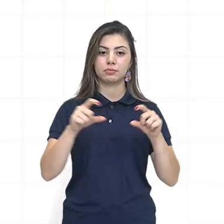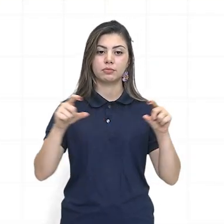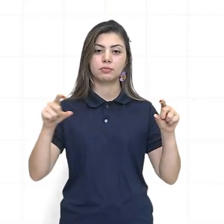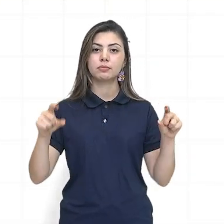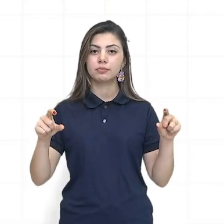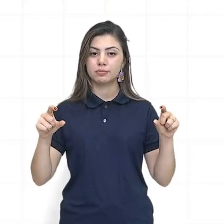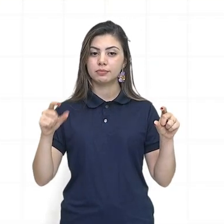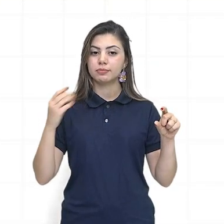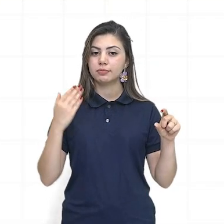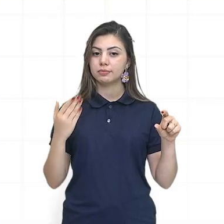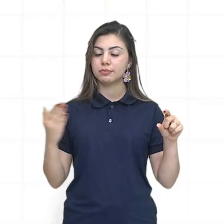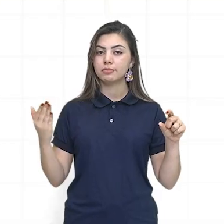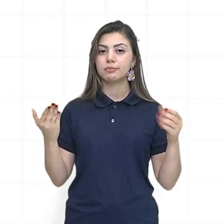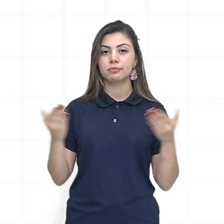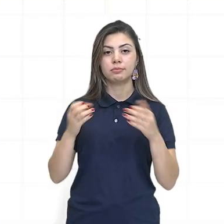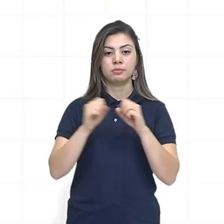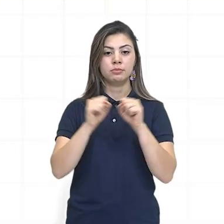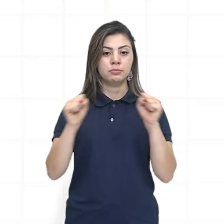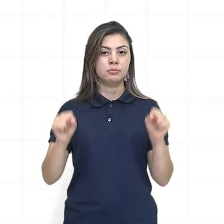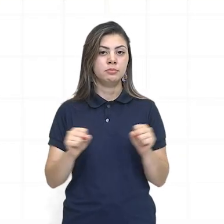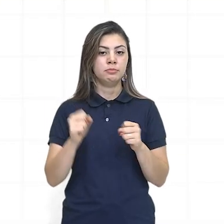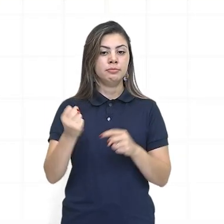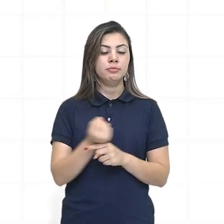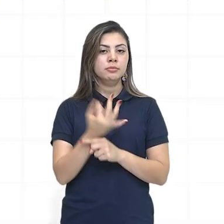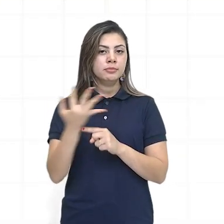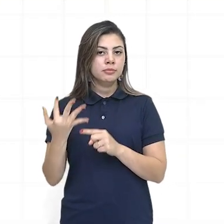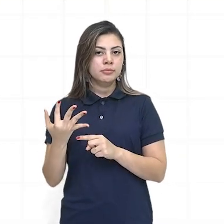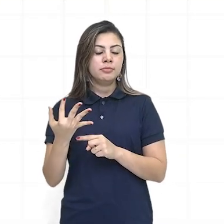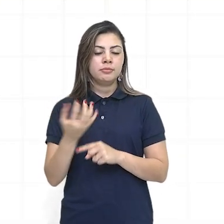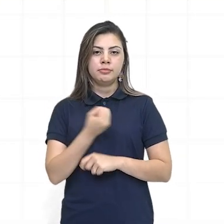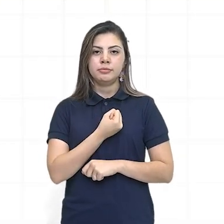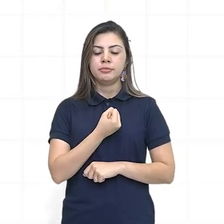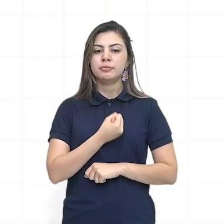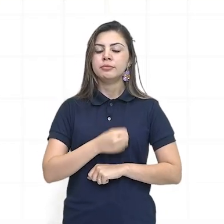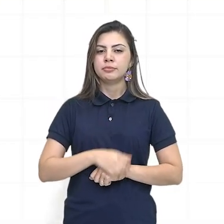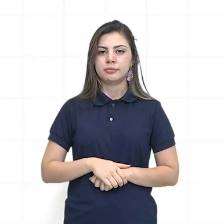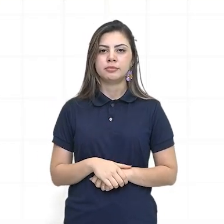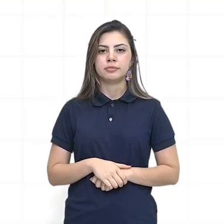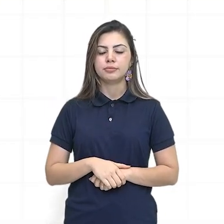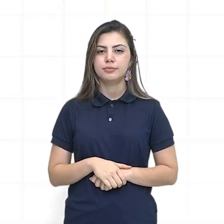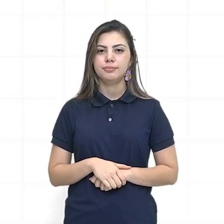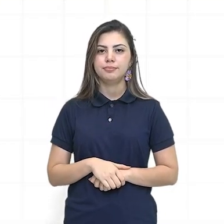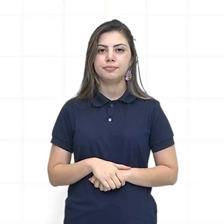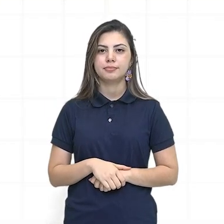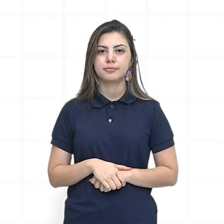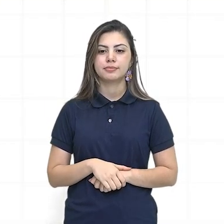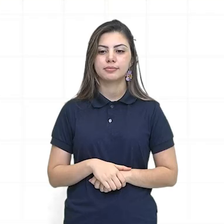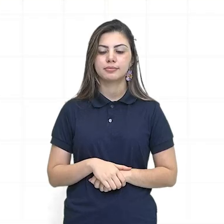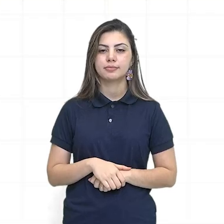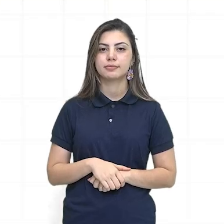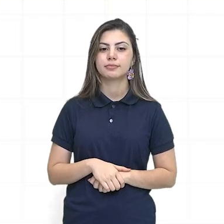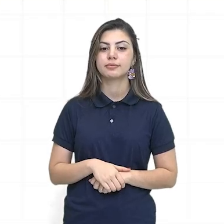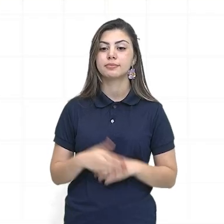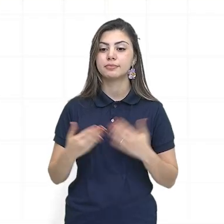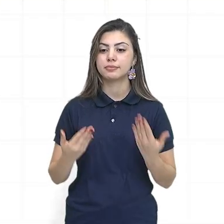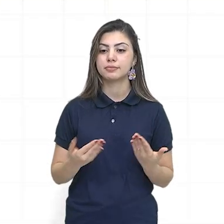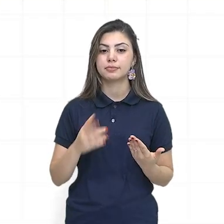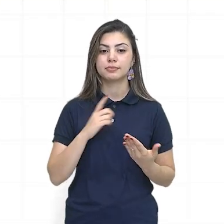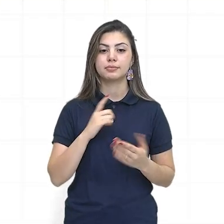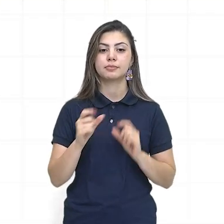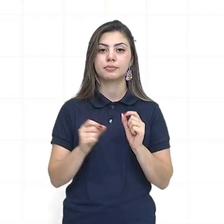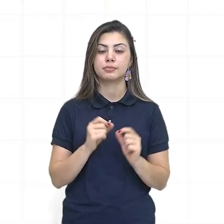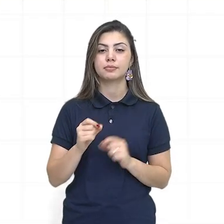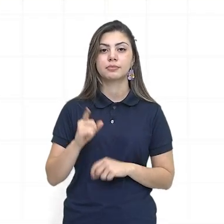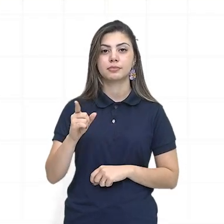no nosso sistema de numeração decimal. Então, ó, contando da